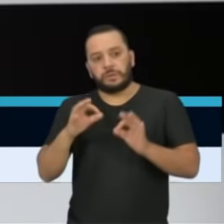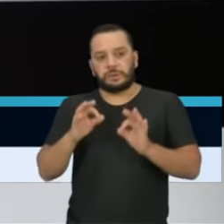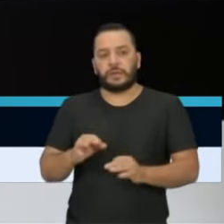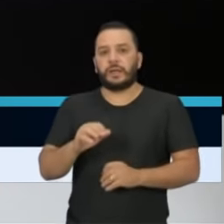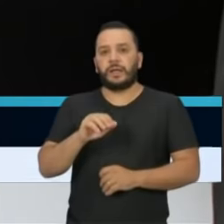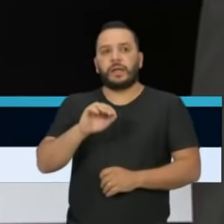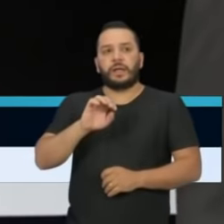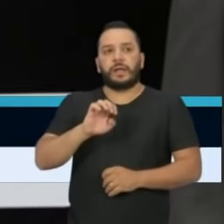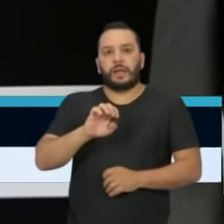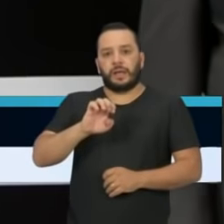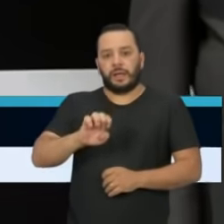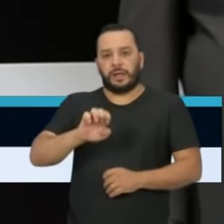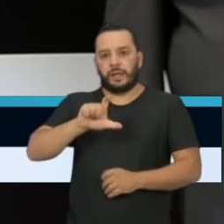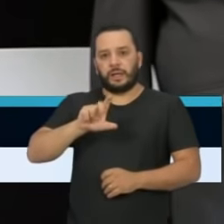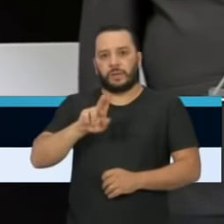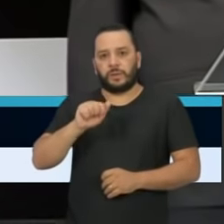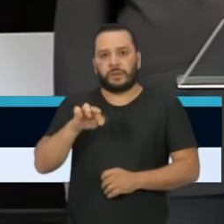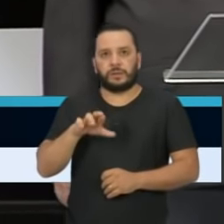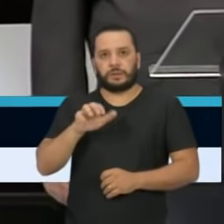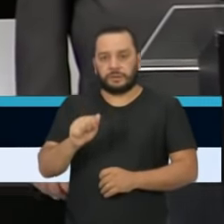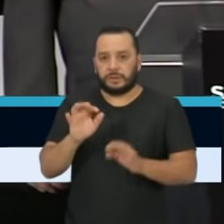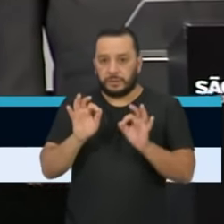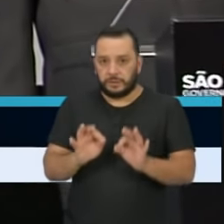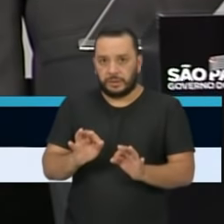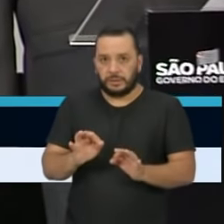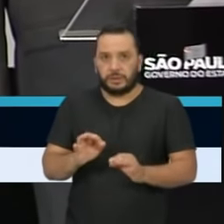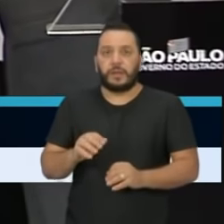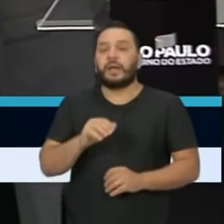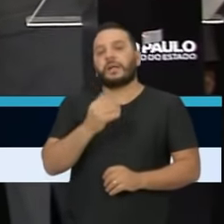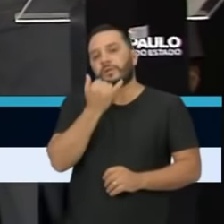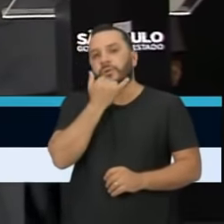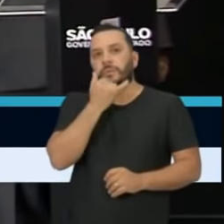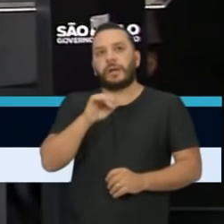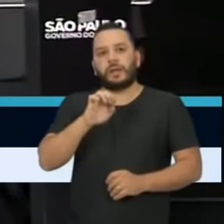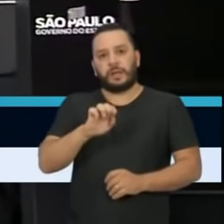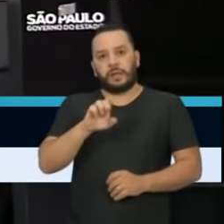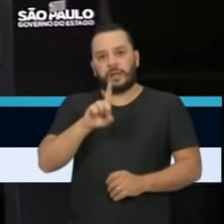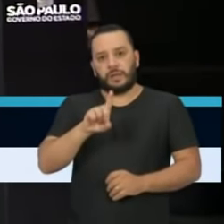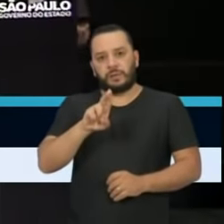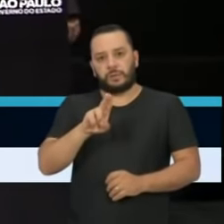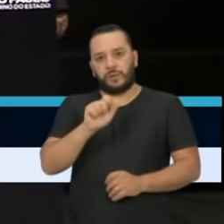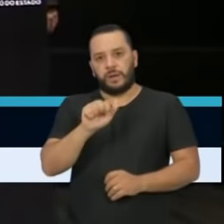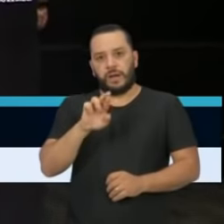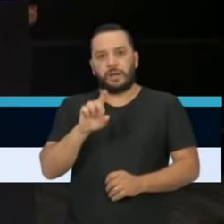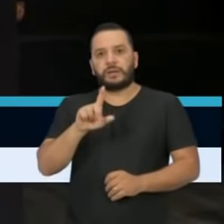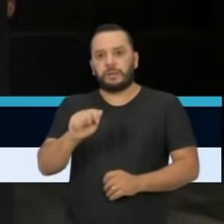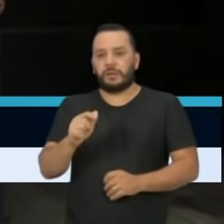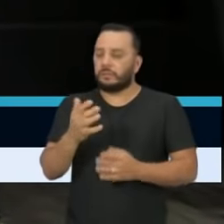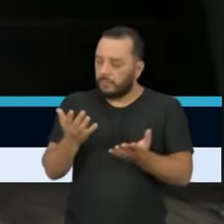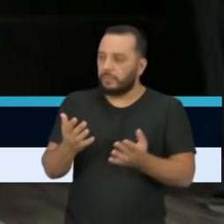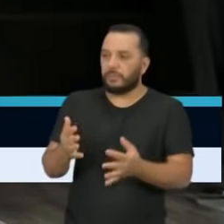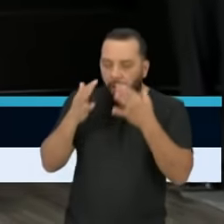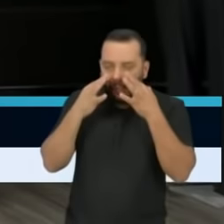Eduandra Esteves. Eduandra, está correto o seu nome? Não, Eduarda Esteves. Eduarda. Peço atenção também à nossa equipe, por favor, ao grafar